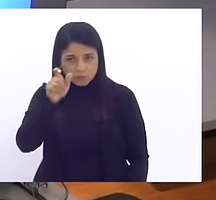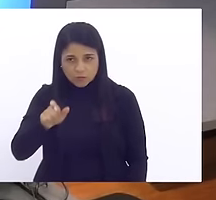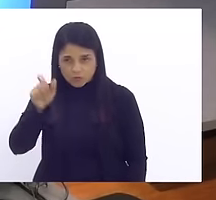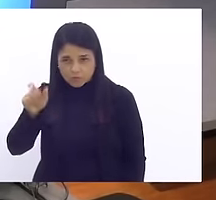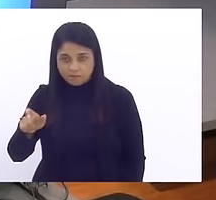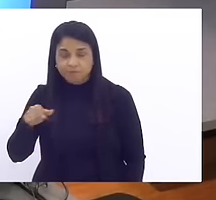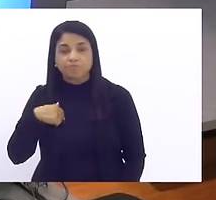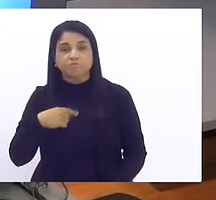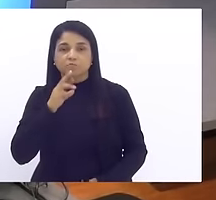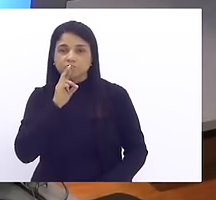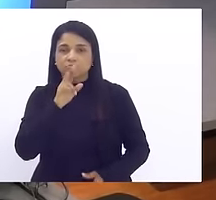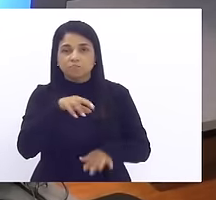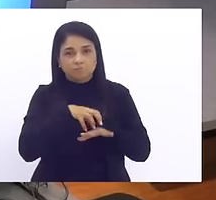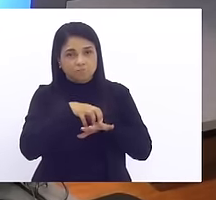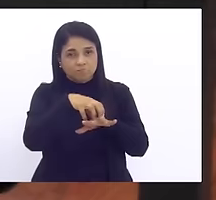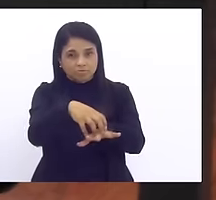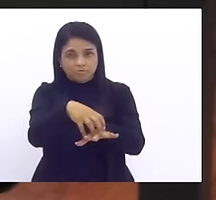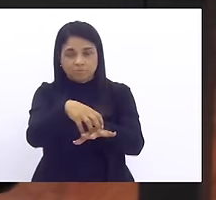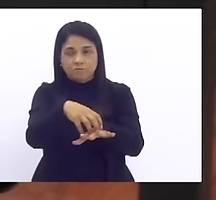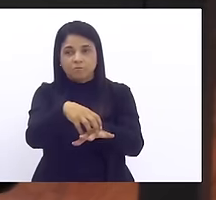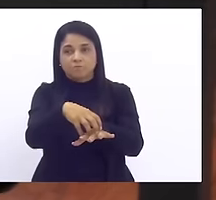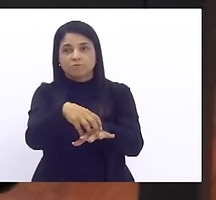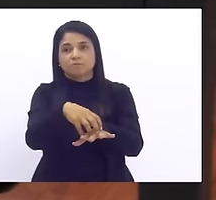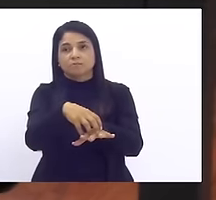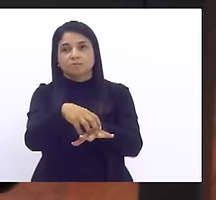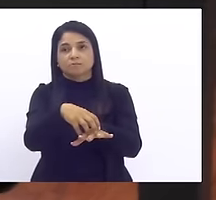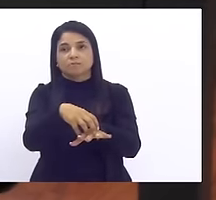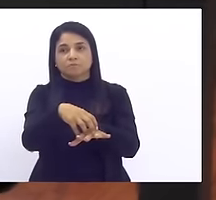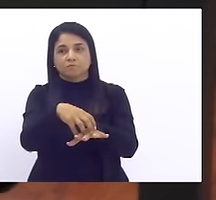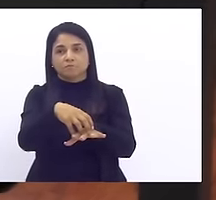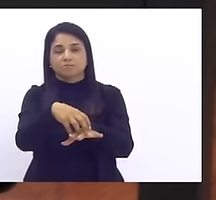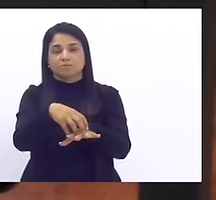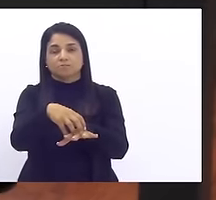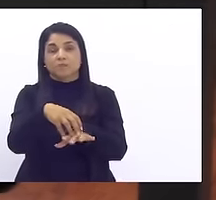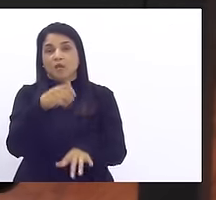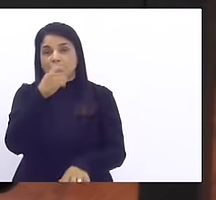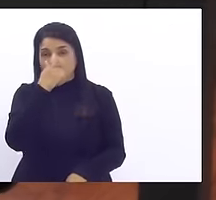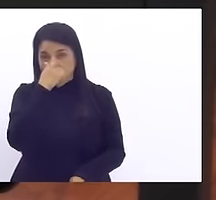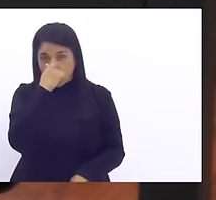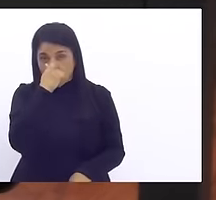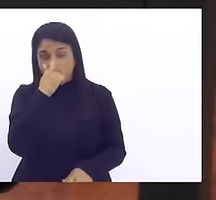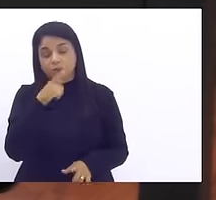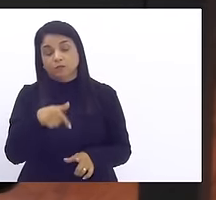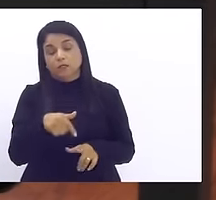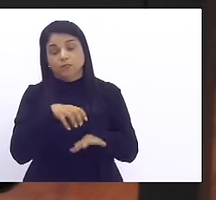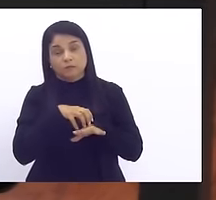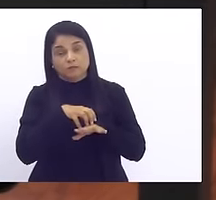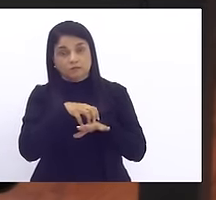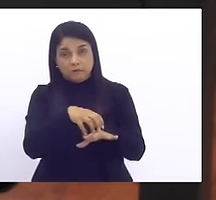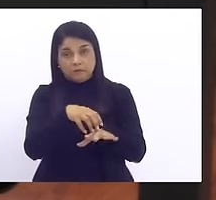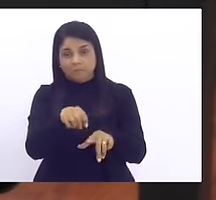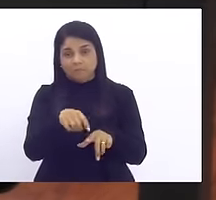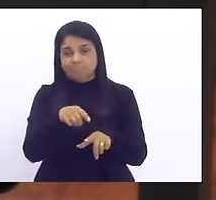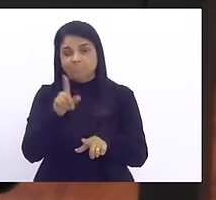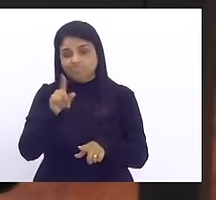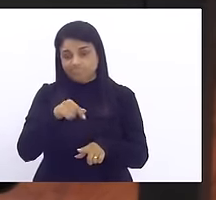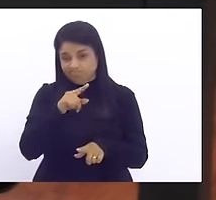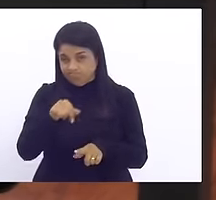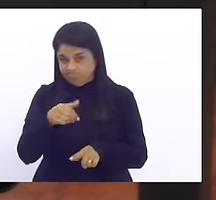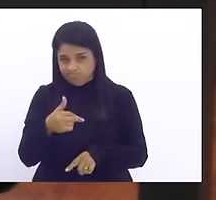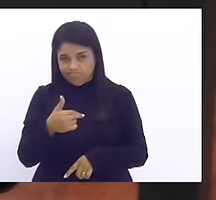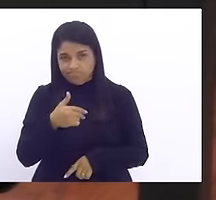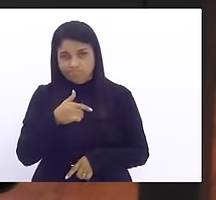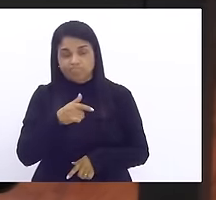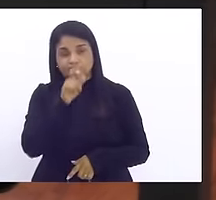o transporte denominado lotada que na verdade é o transporte ilegal de passageiro existe a lei federal de mobilidade urbana